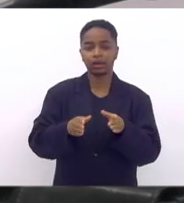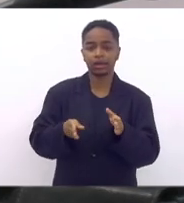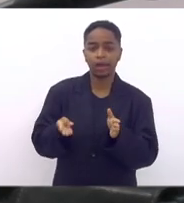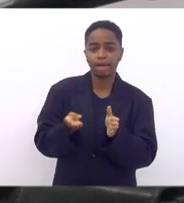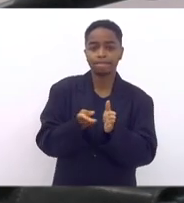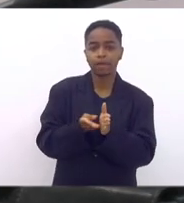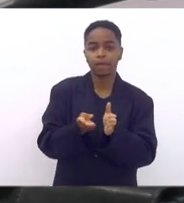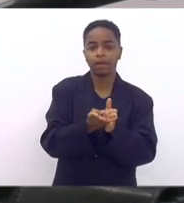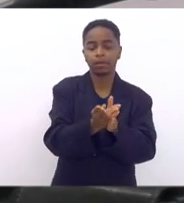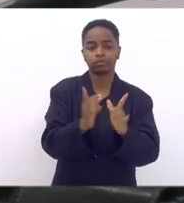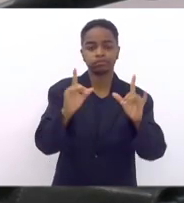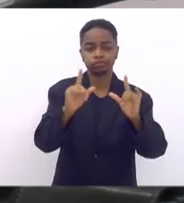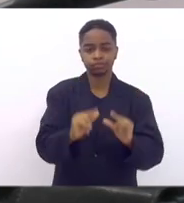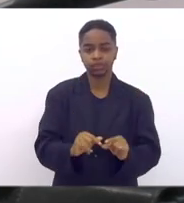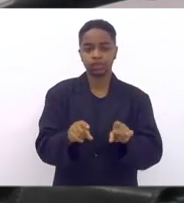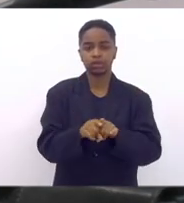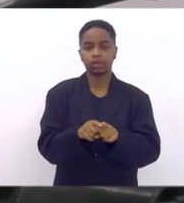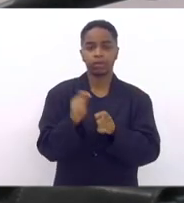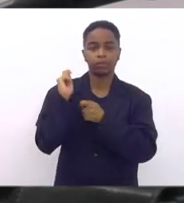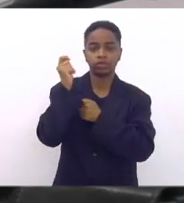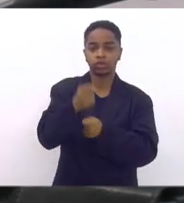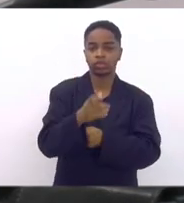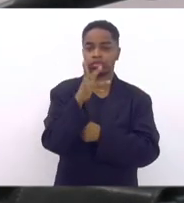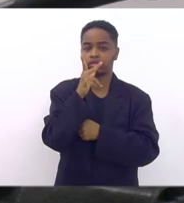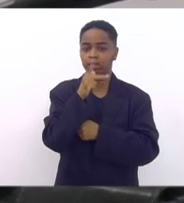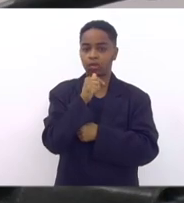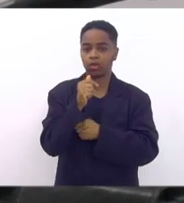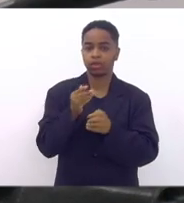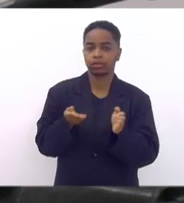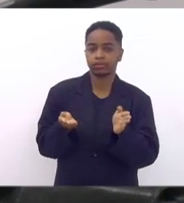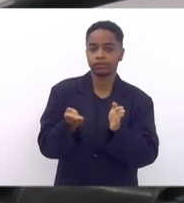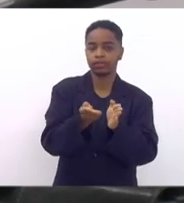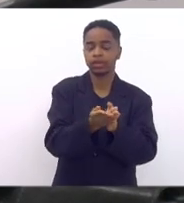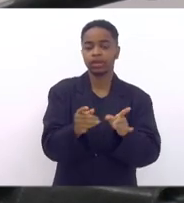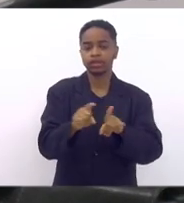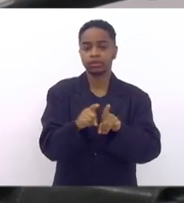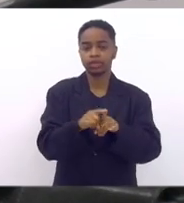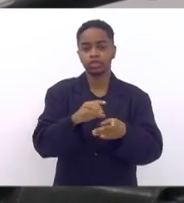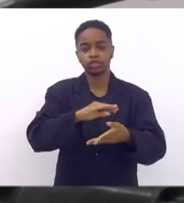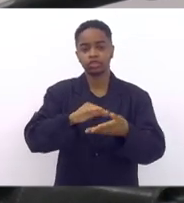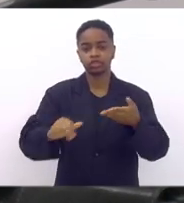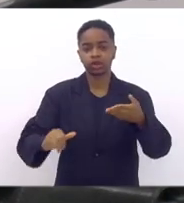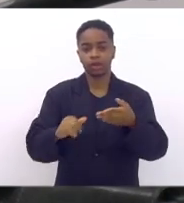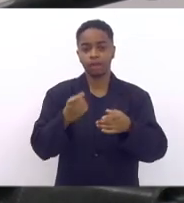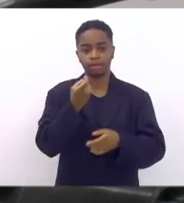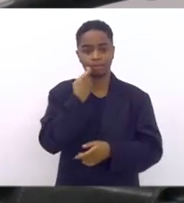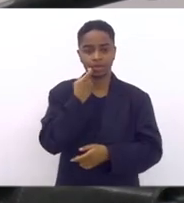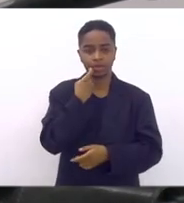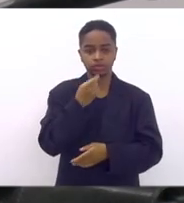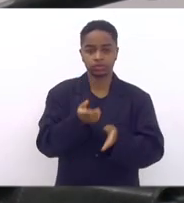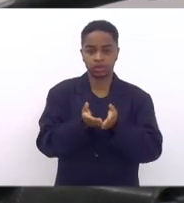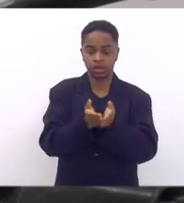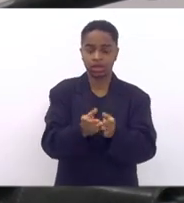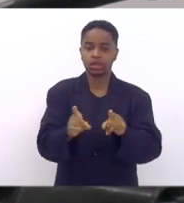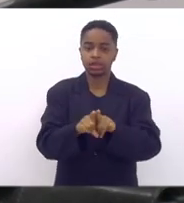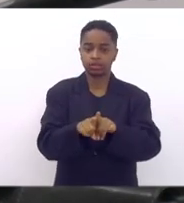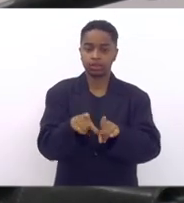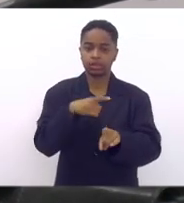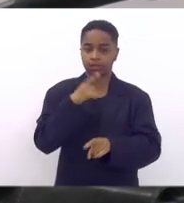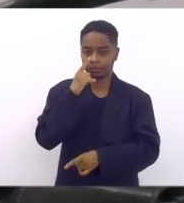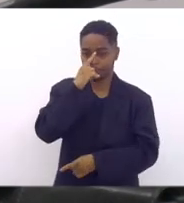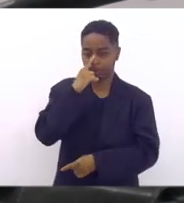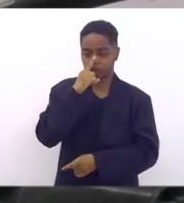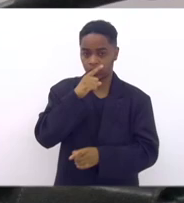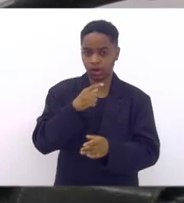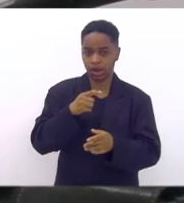pescadores a esperarem mais tempo para conseguir atracar descarregar seus barcos Além disso oferece risco de acidentes e